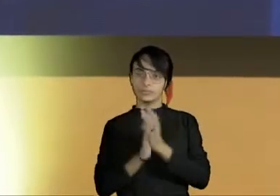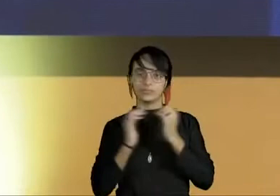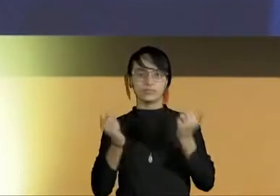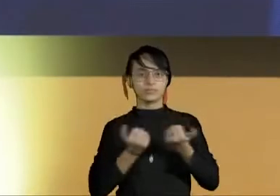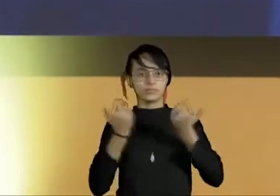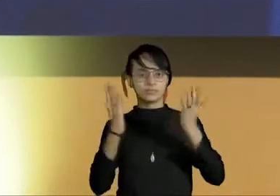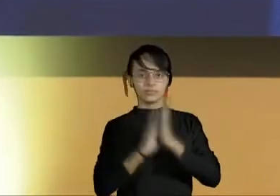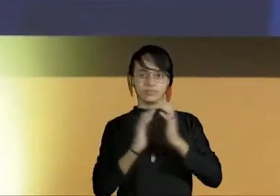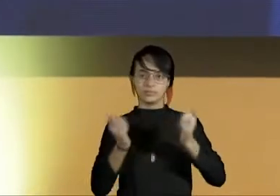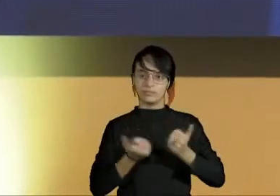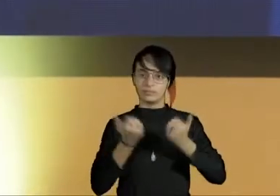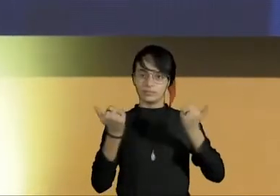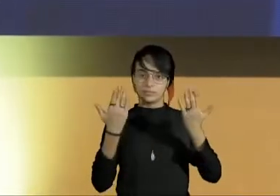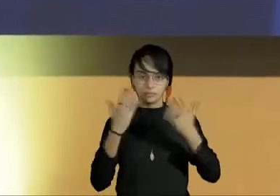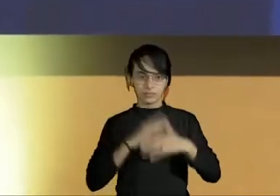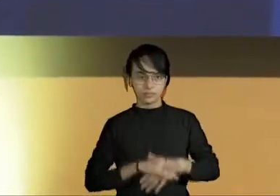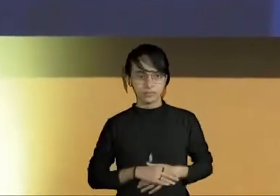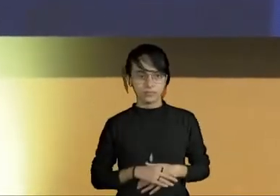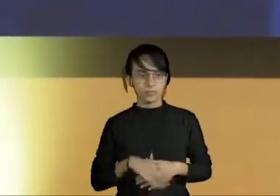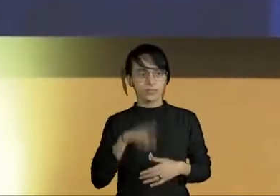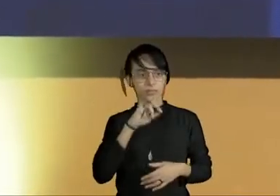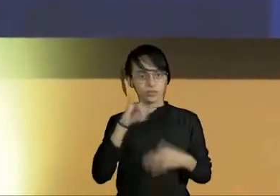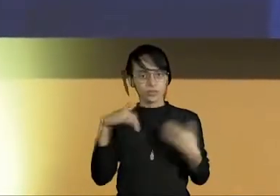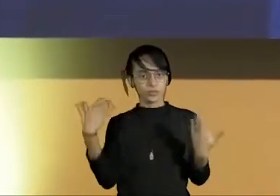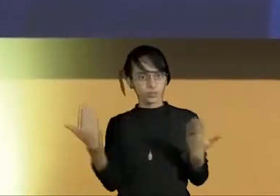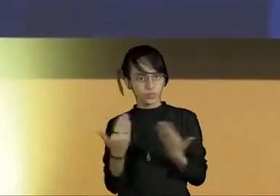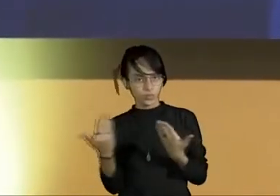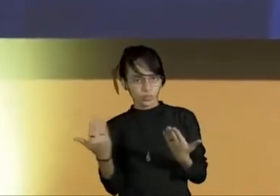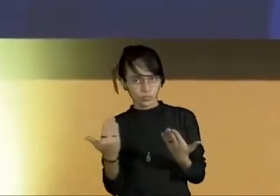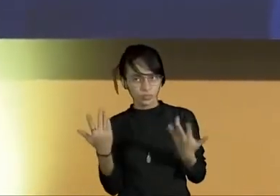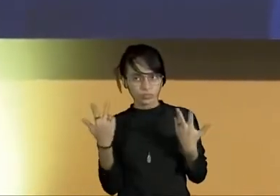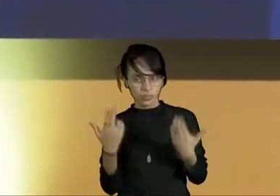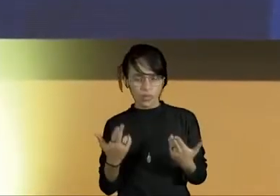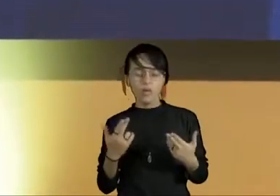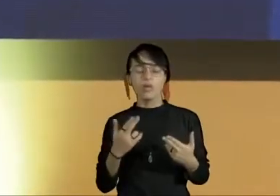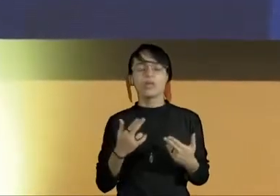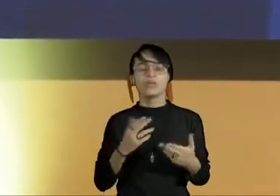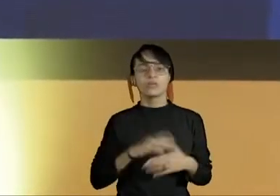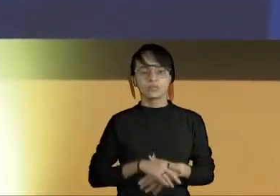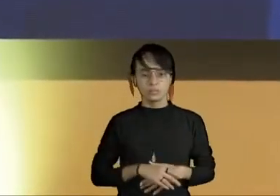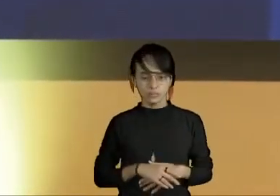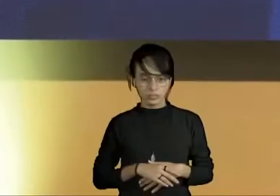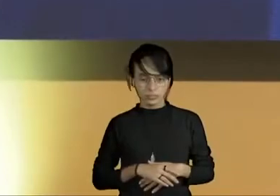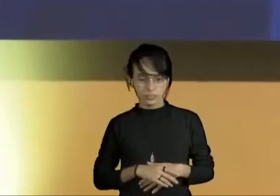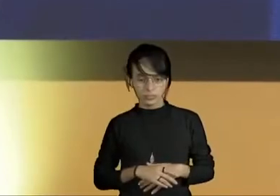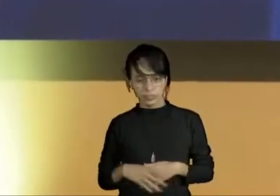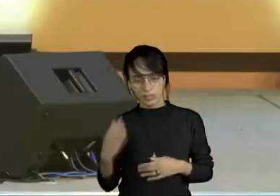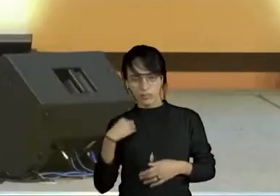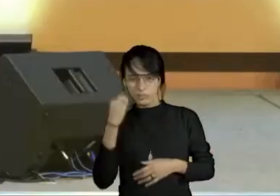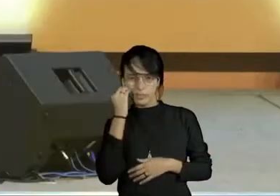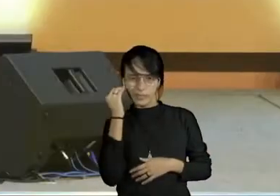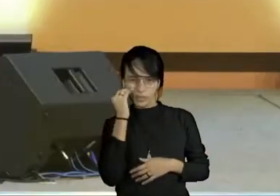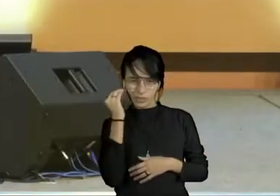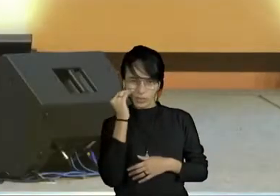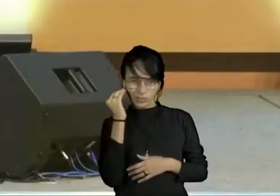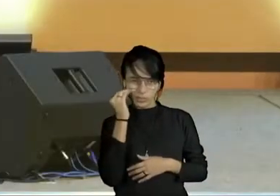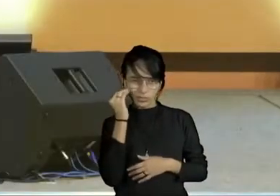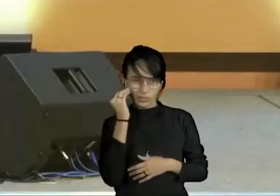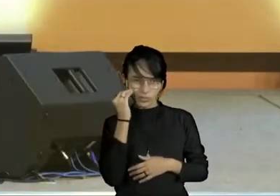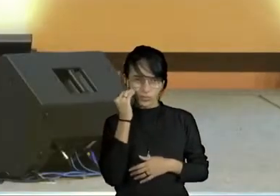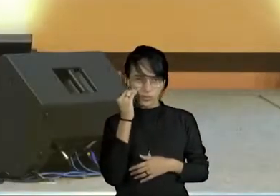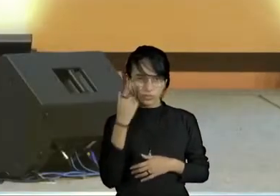Aleluia, aleluia. Em dias como hoje, onde, dada a elevação da expectativa, a